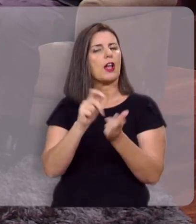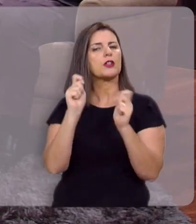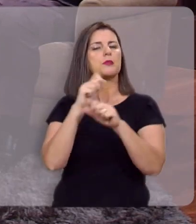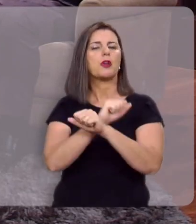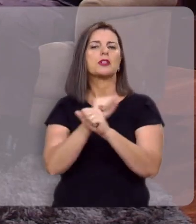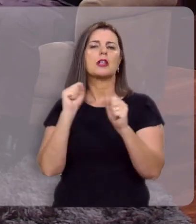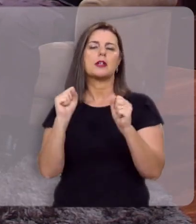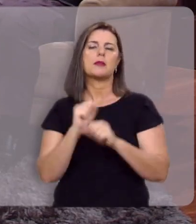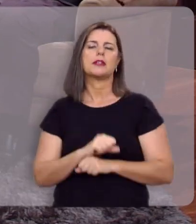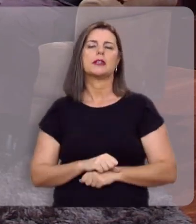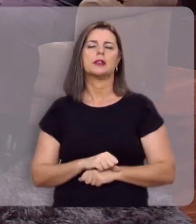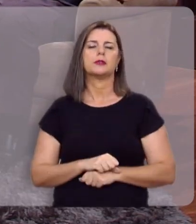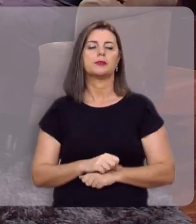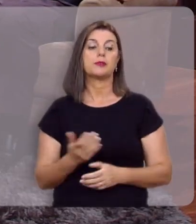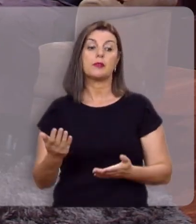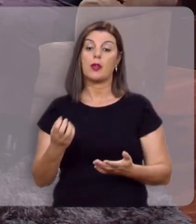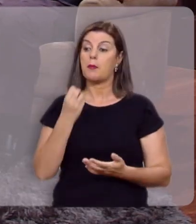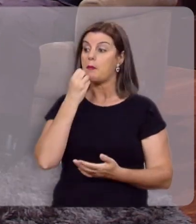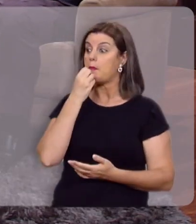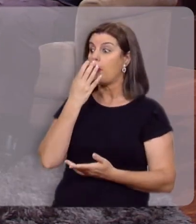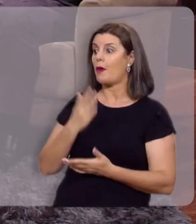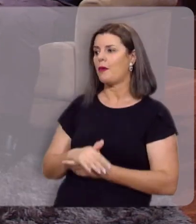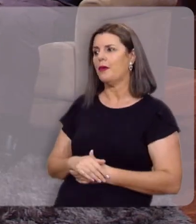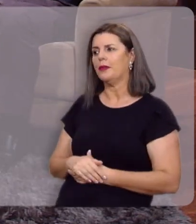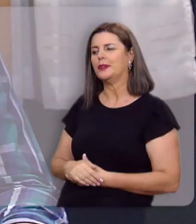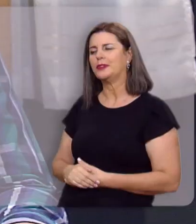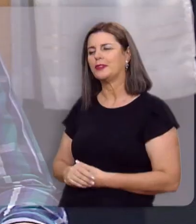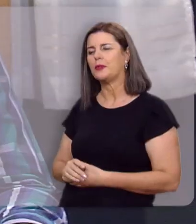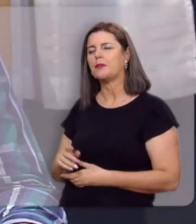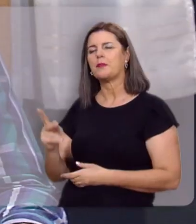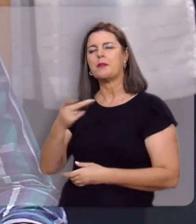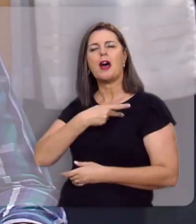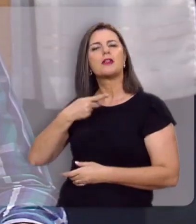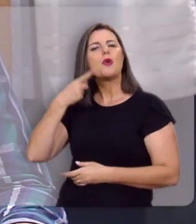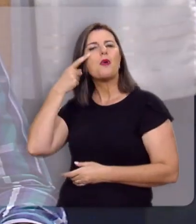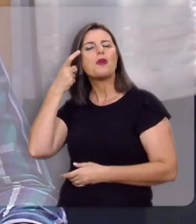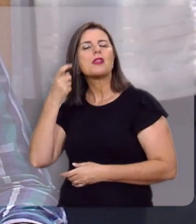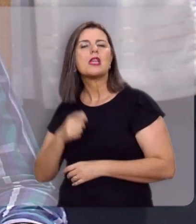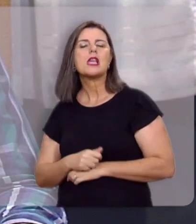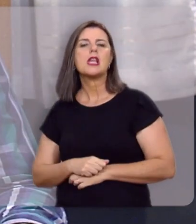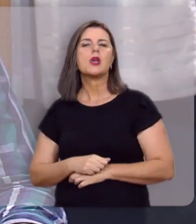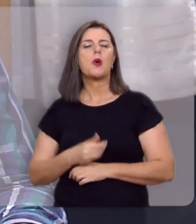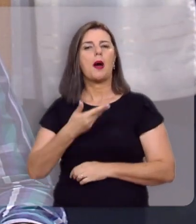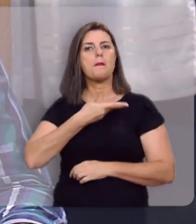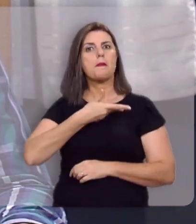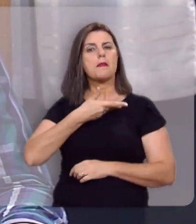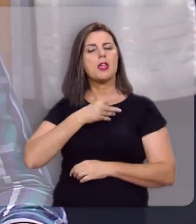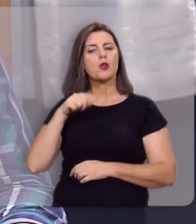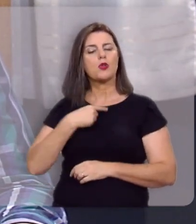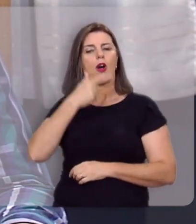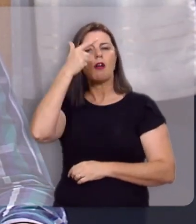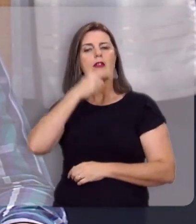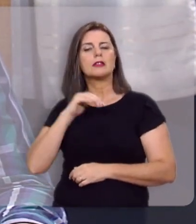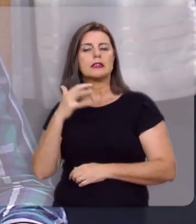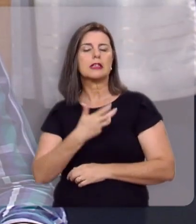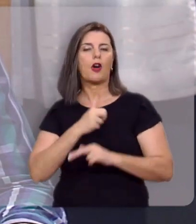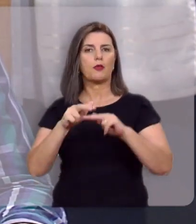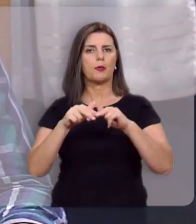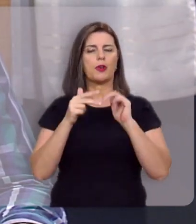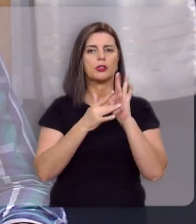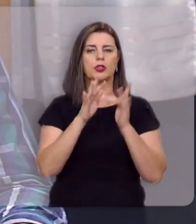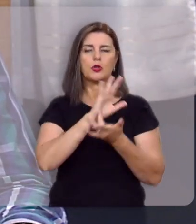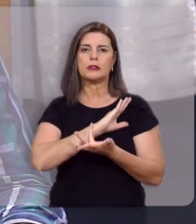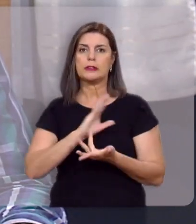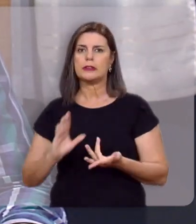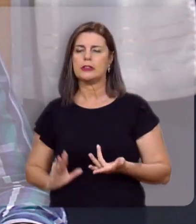pode libertar esse coração. Uau! Meu amigo reverendo Rodrigo, quando nós somos salvos por Cristo